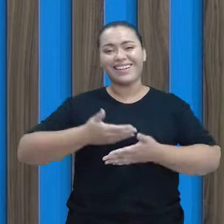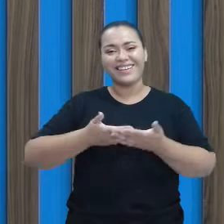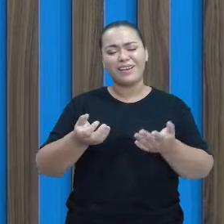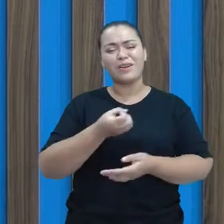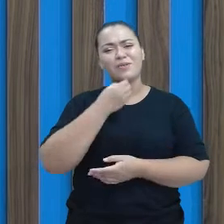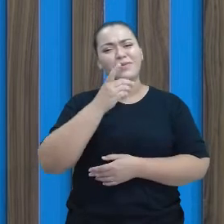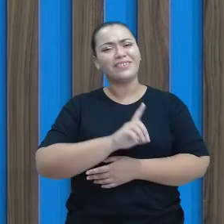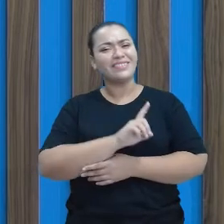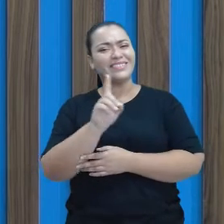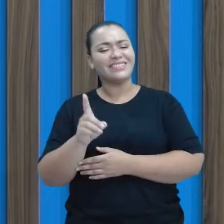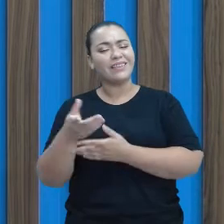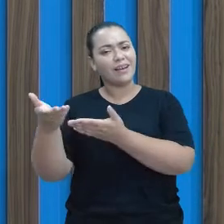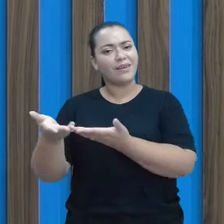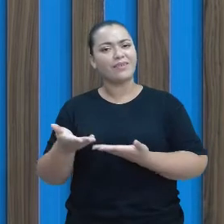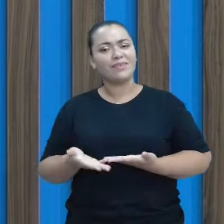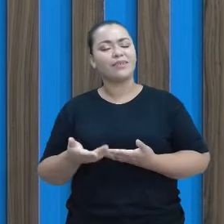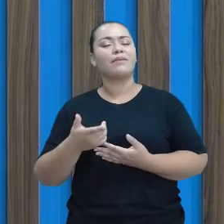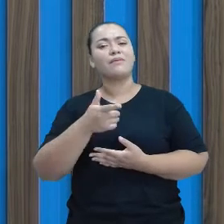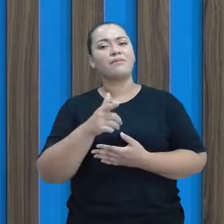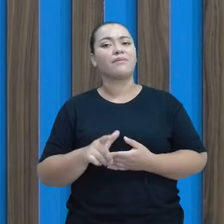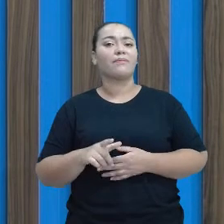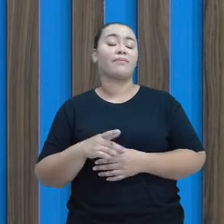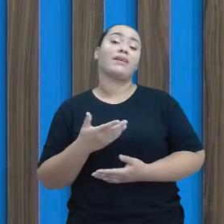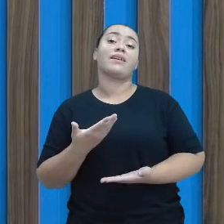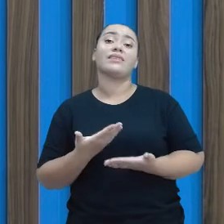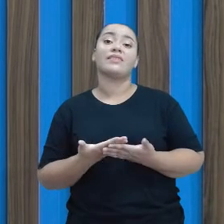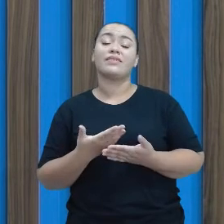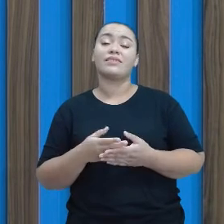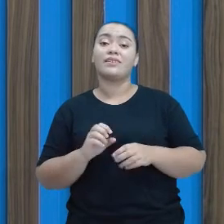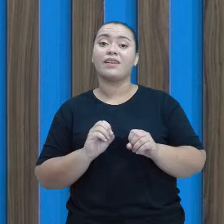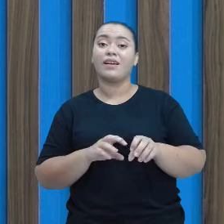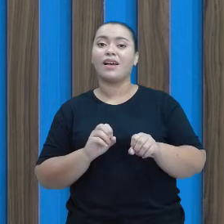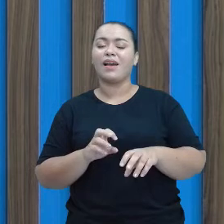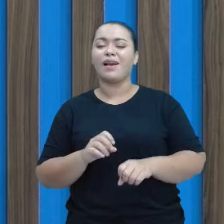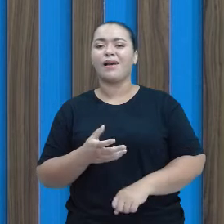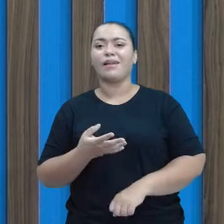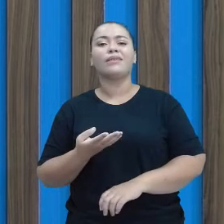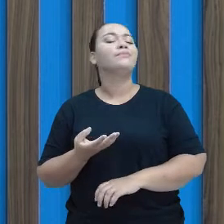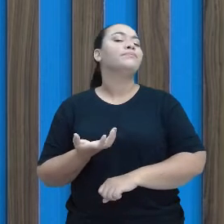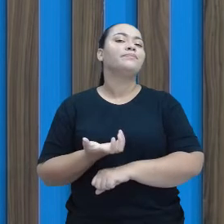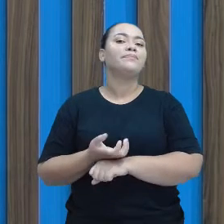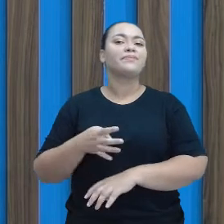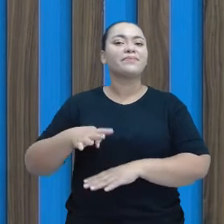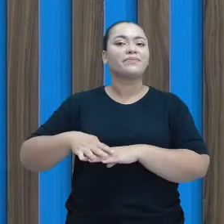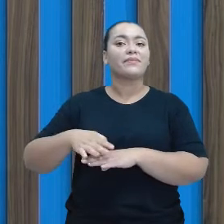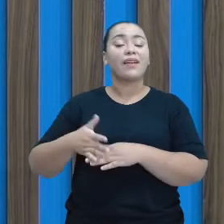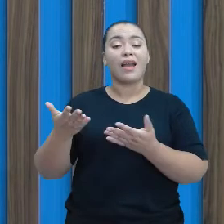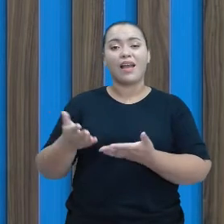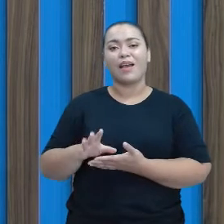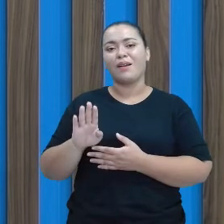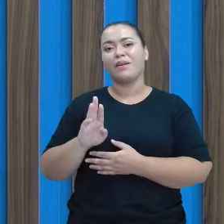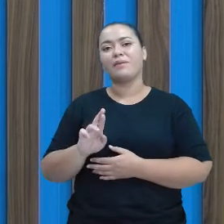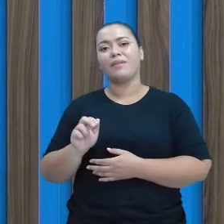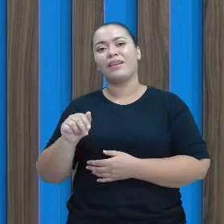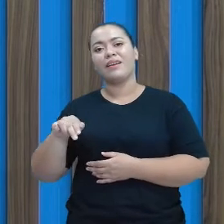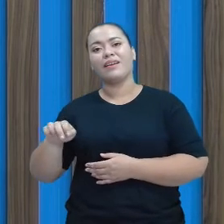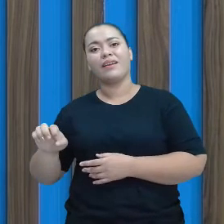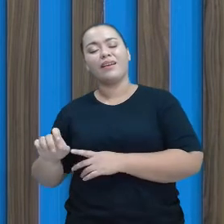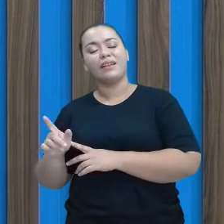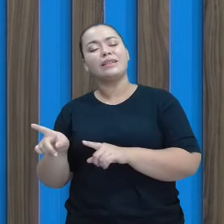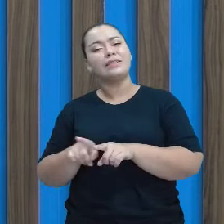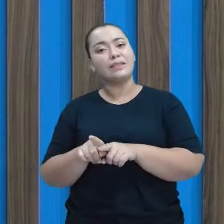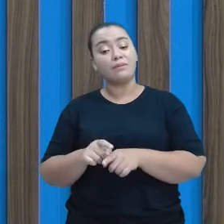bom dia, seja muito bem-vindo a mais uma aula de matemática. Briane Mourão dando essa aula aí para vocês e eu